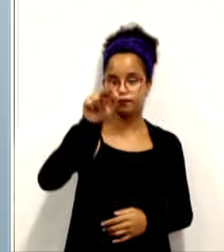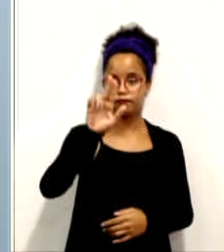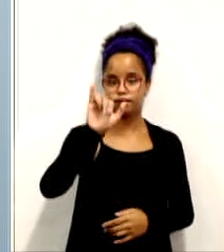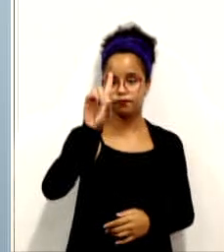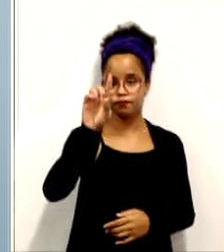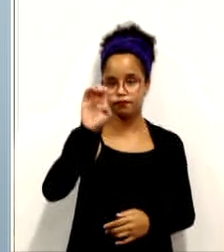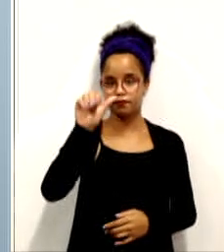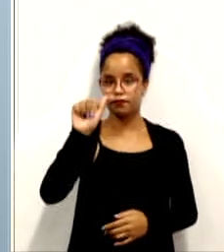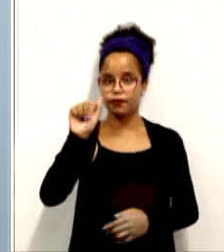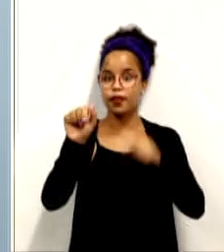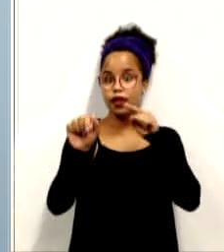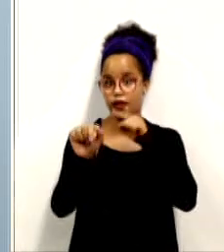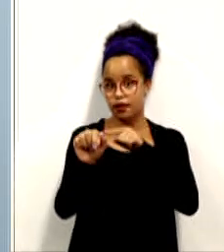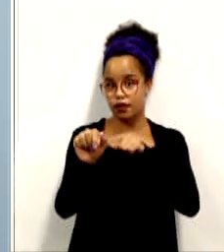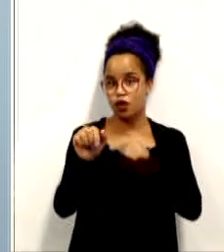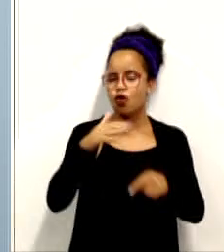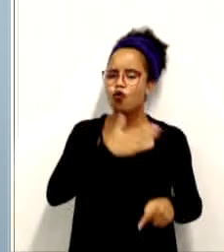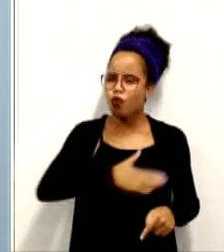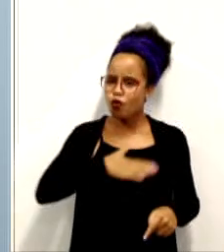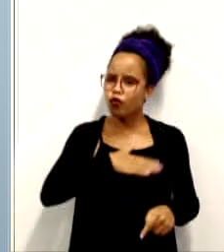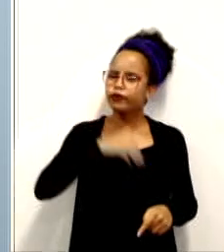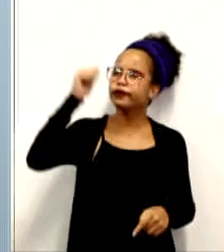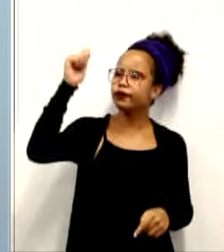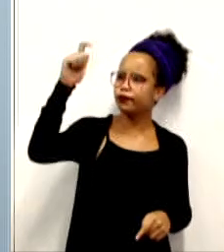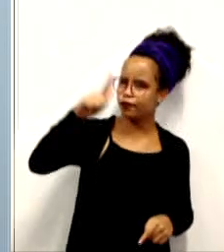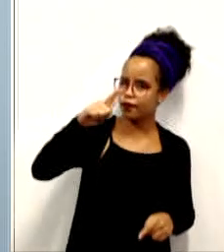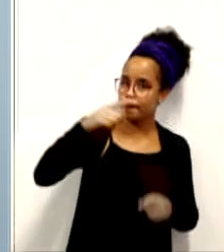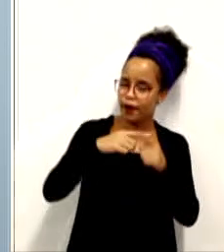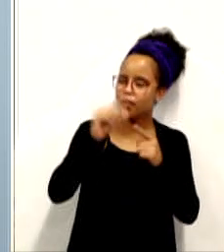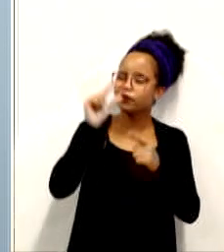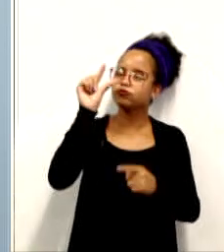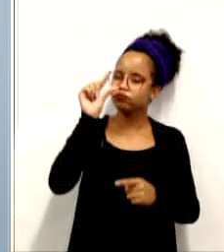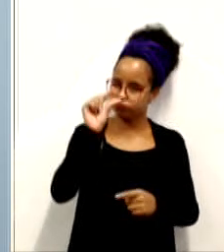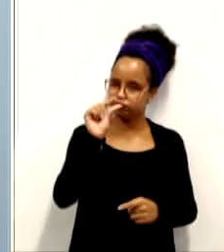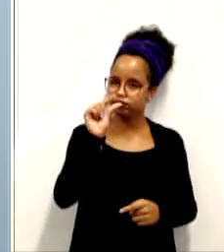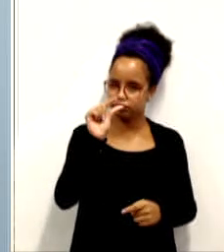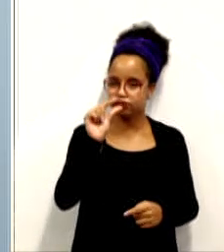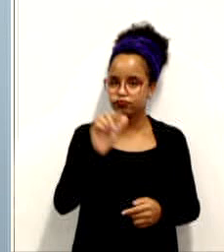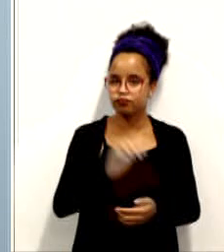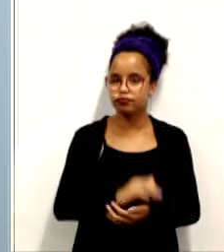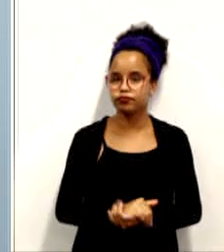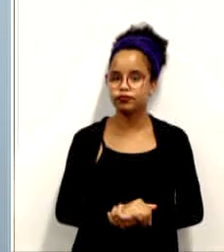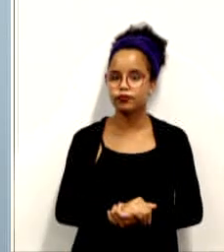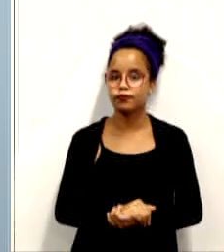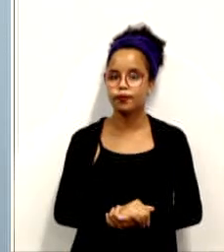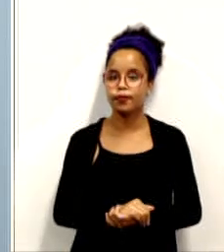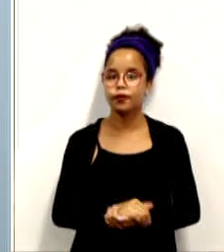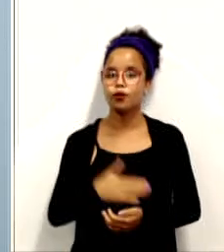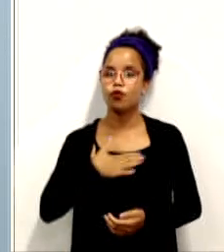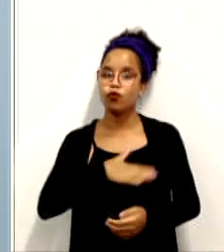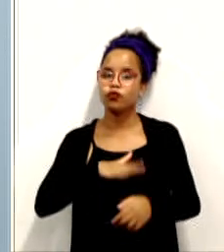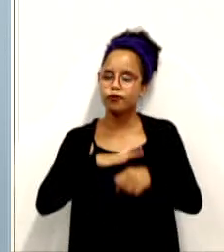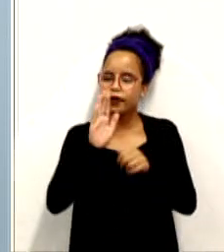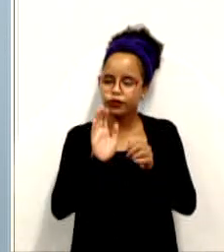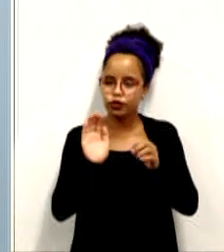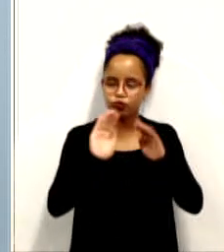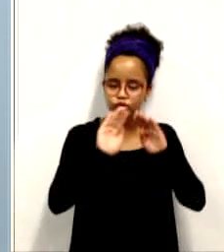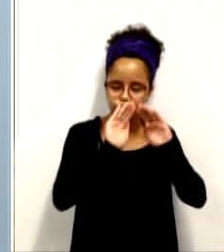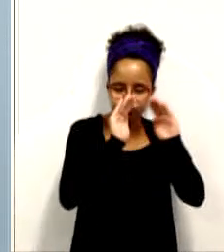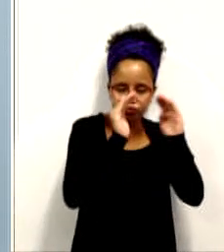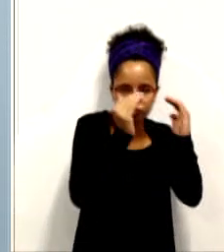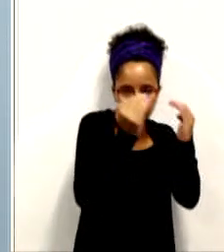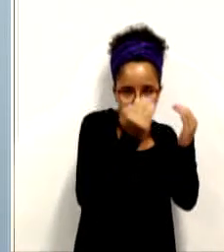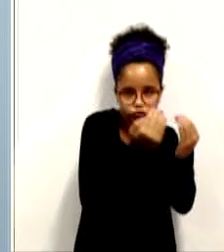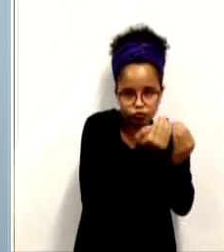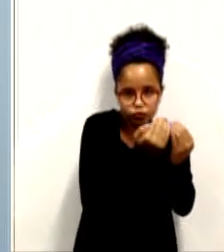gosta de luz, mas ela não gosta de uma luz muito em cima dela. É uma planta que ela gosta mais de sombra, né? Ela gosta de receber a